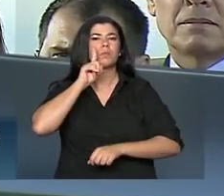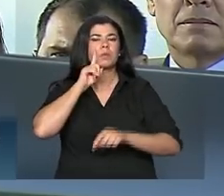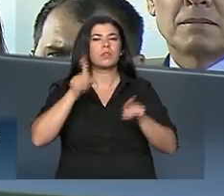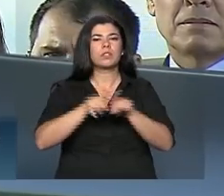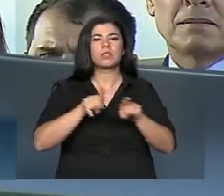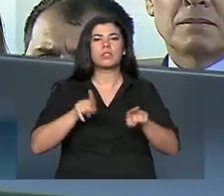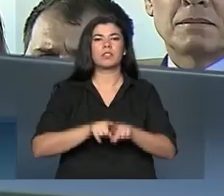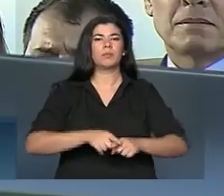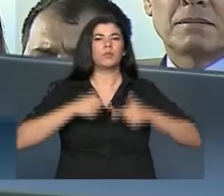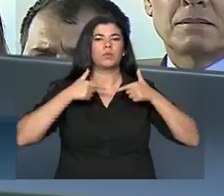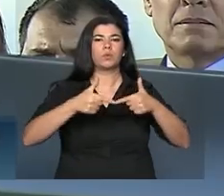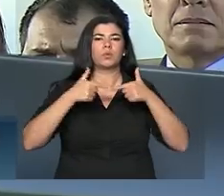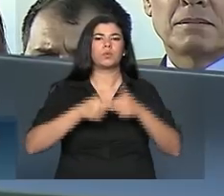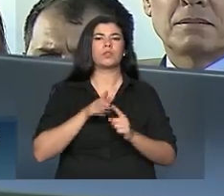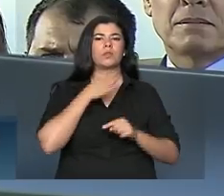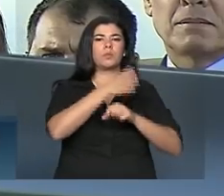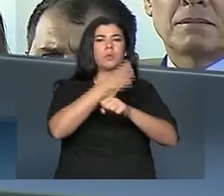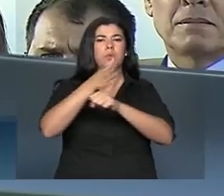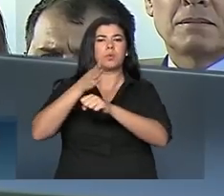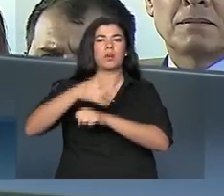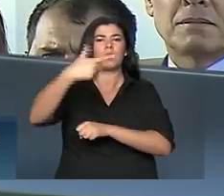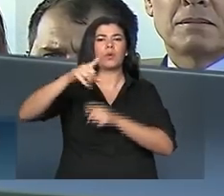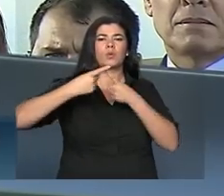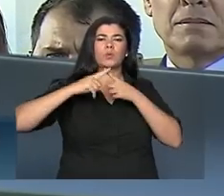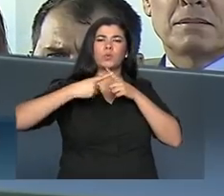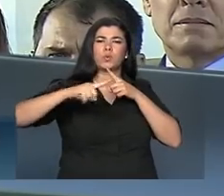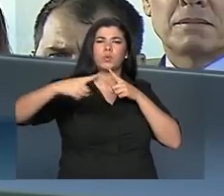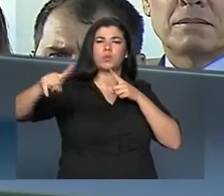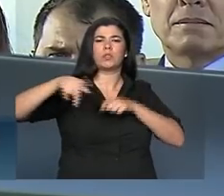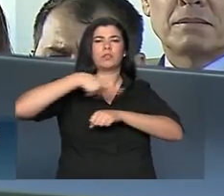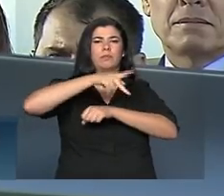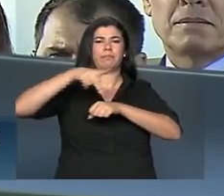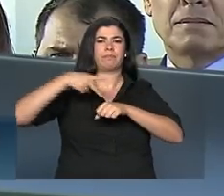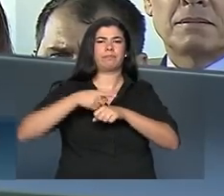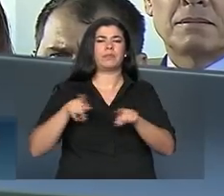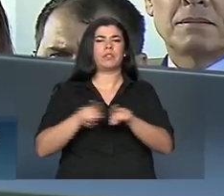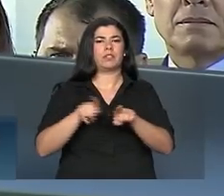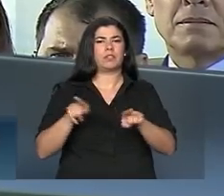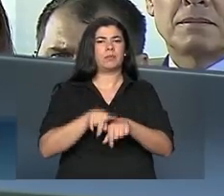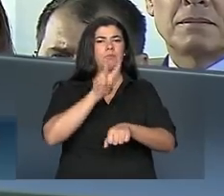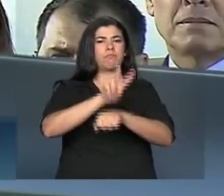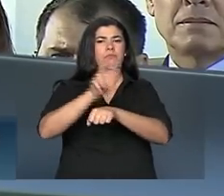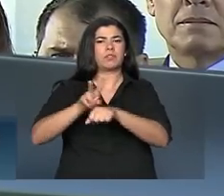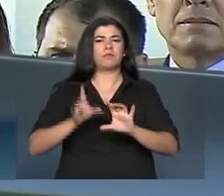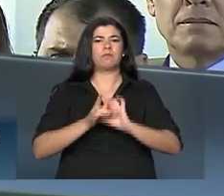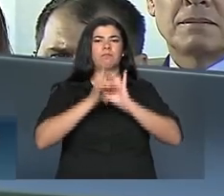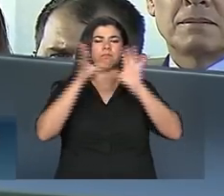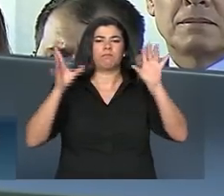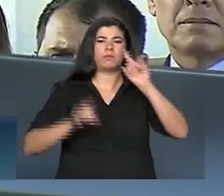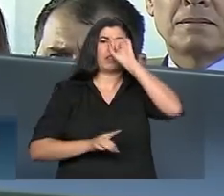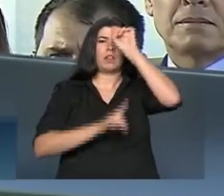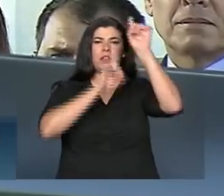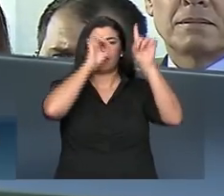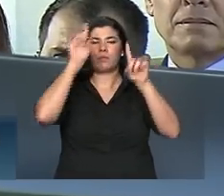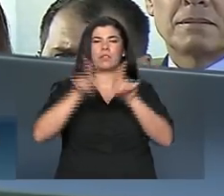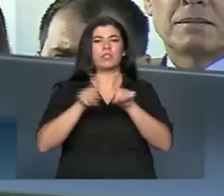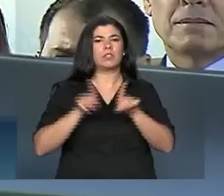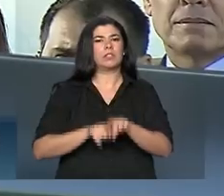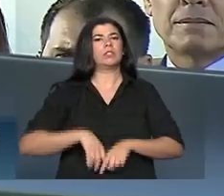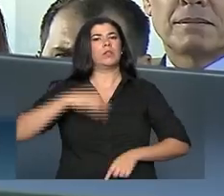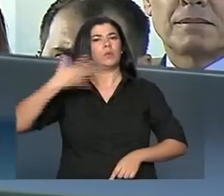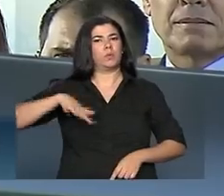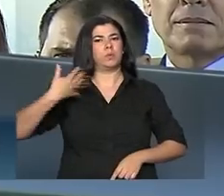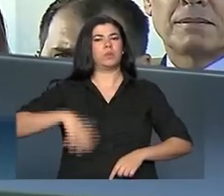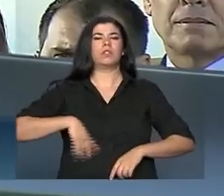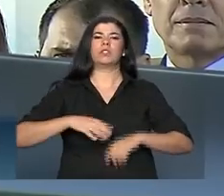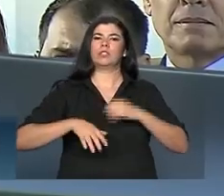enviados para lutar em solo estrangeiro, muito longe da pátria e em defesa dos ideais de liberdade e democracia tão caros ao